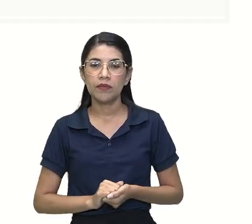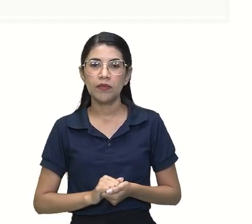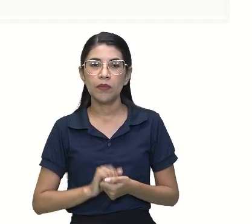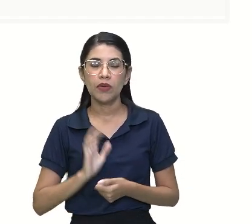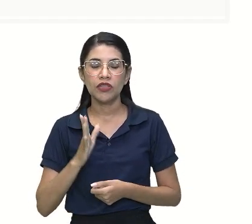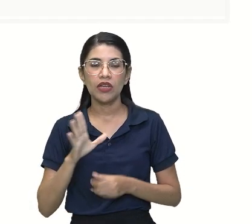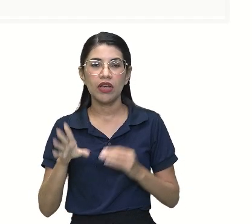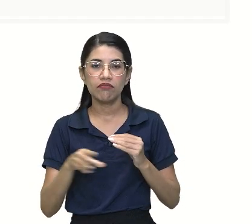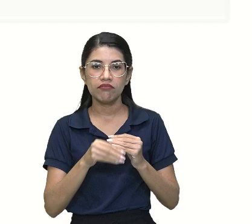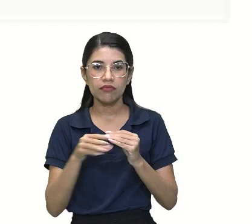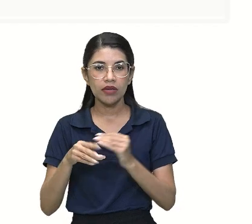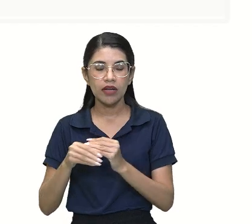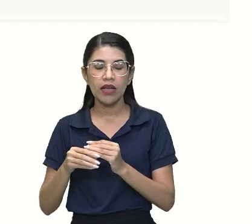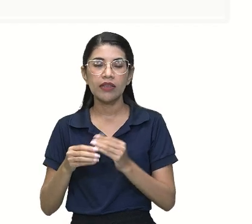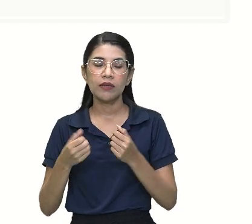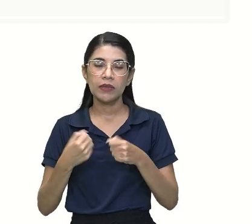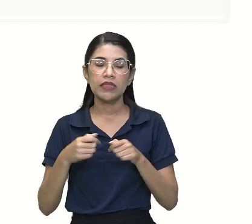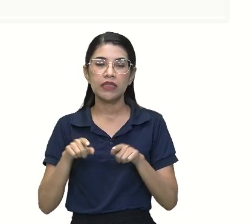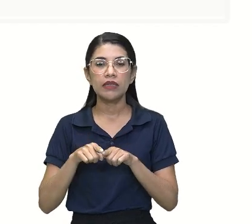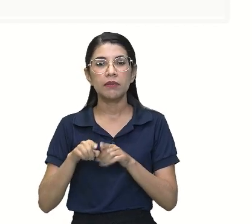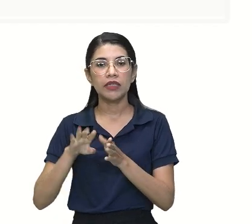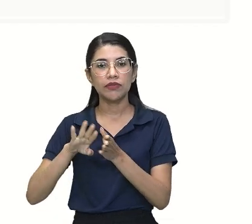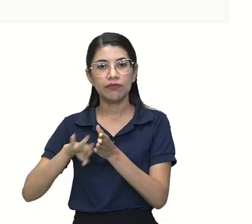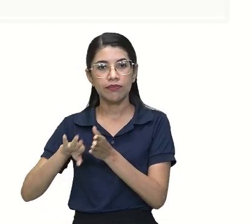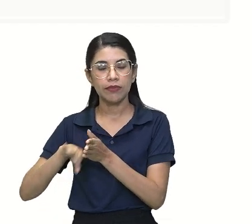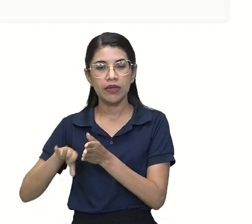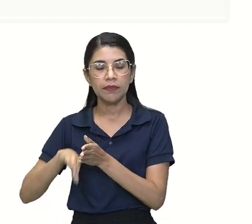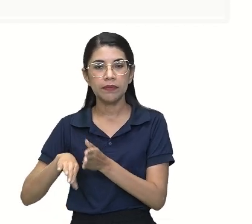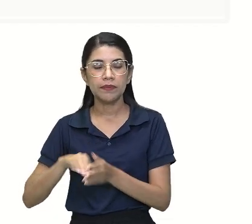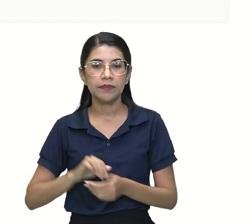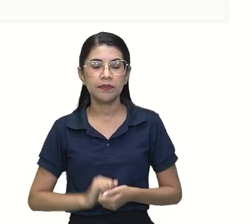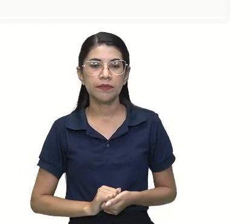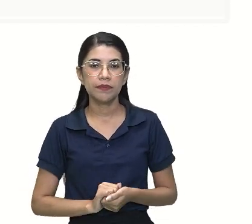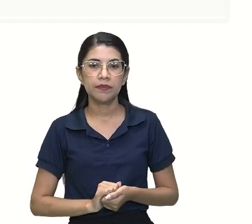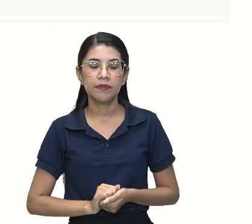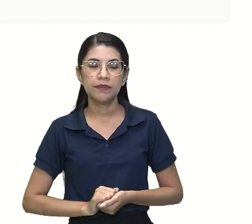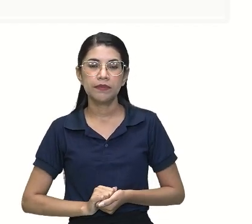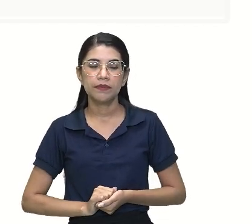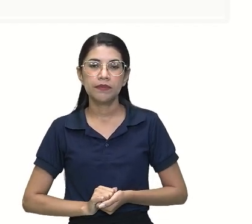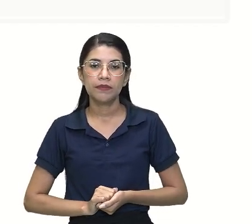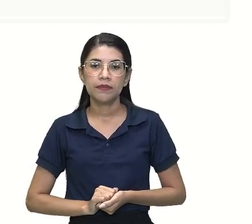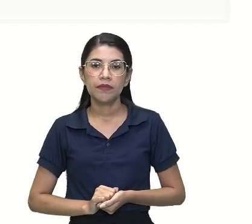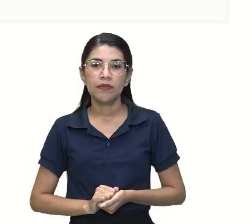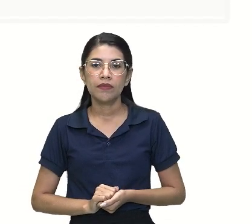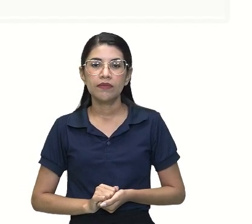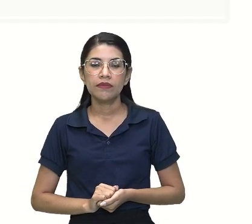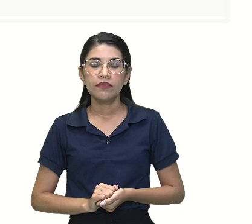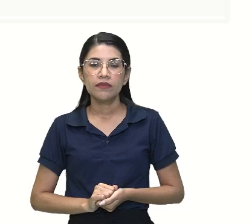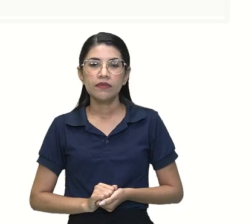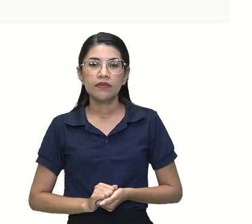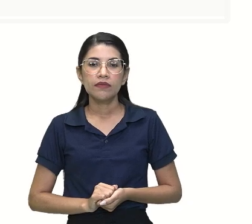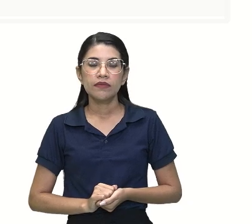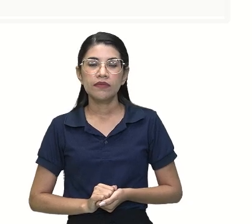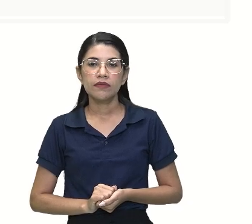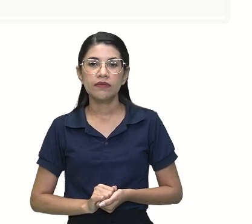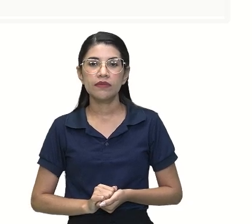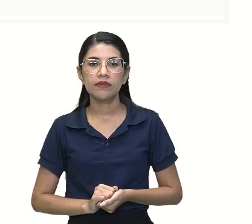precisa retirá-los, então a gente coloca lá também do lado direito da igualdade, tá? Então,